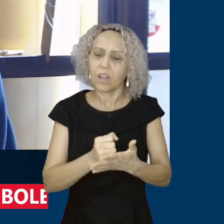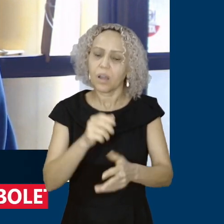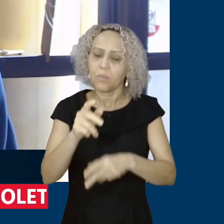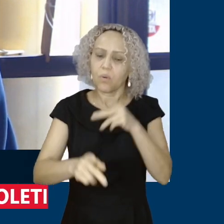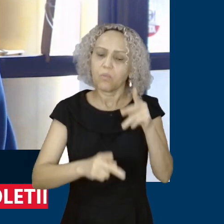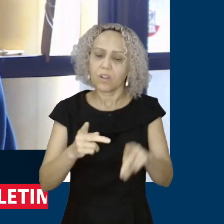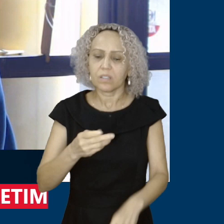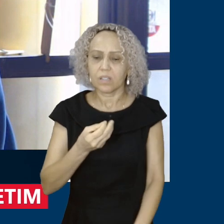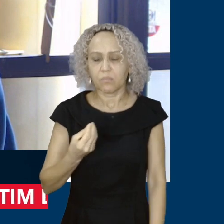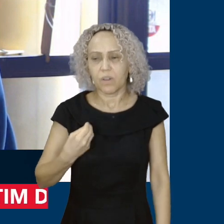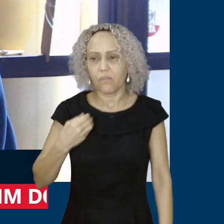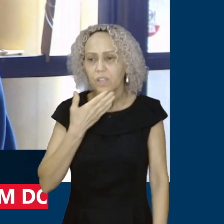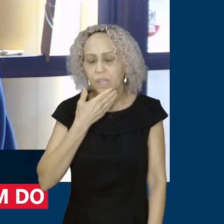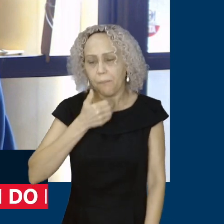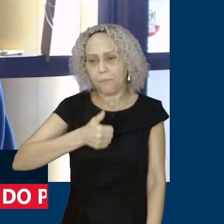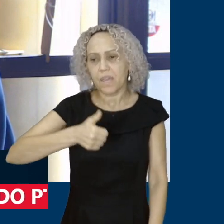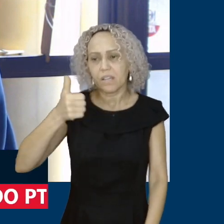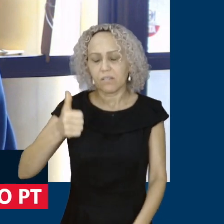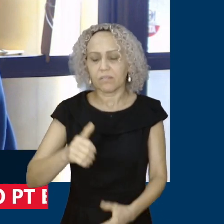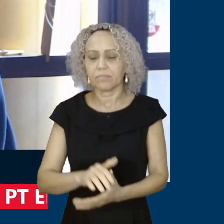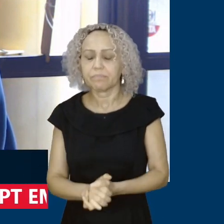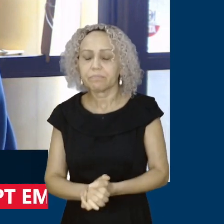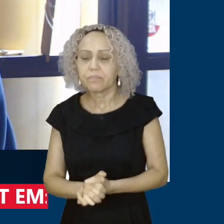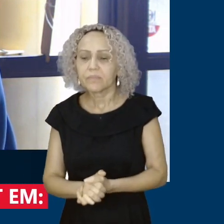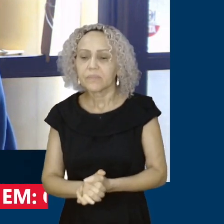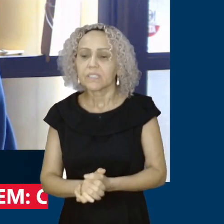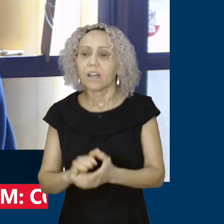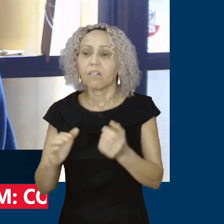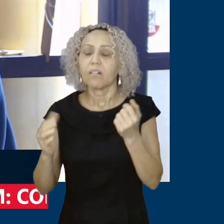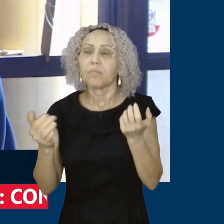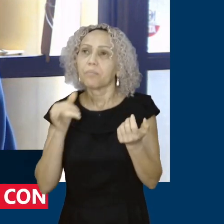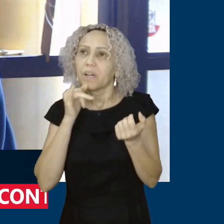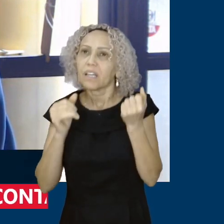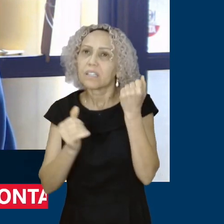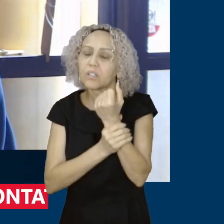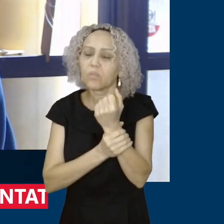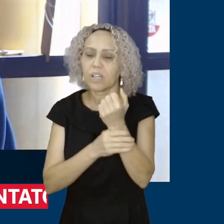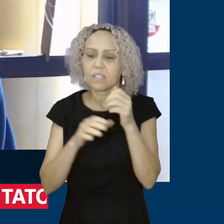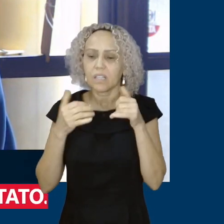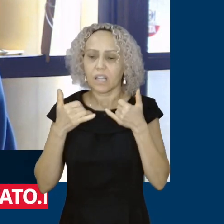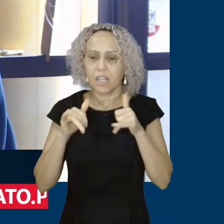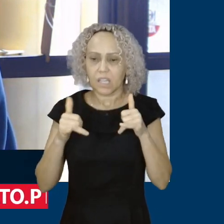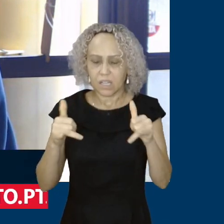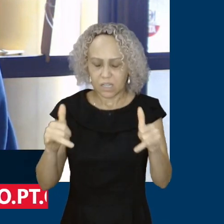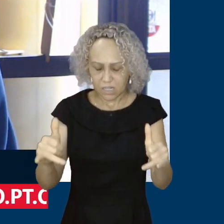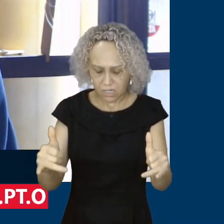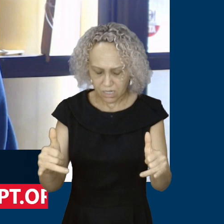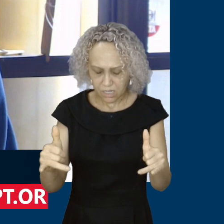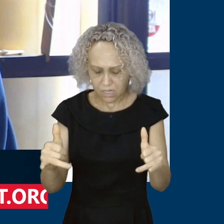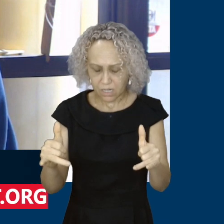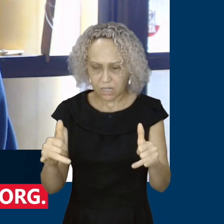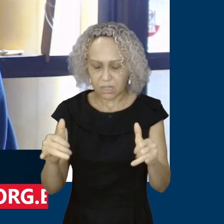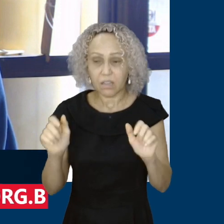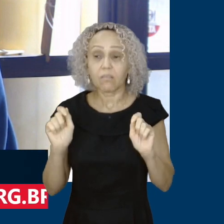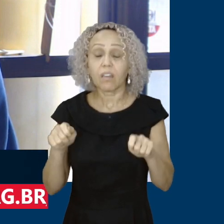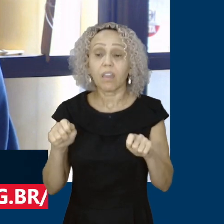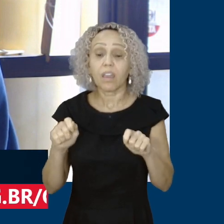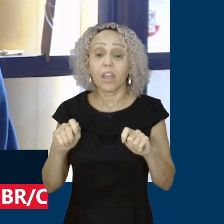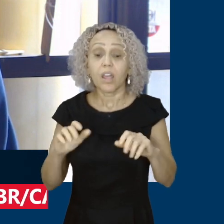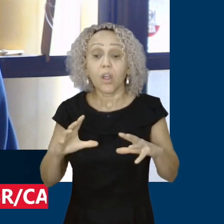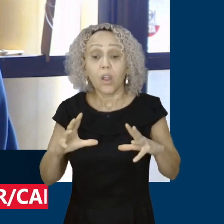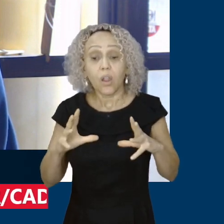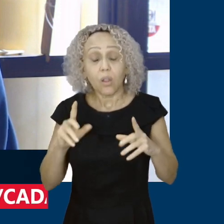vida, a segurança energética, fazer com que todas as pessoas